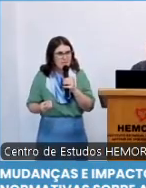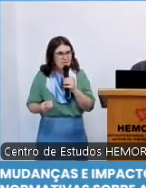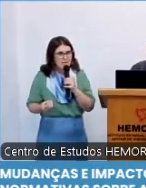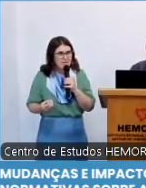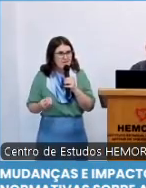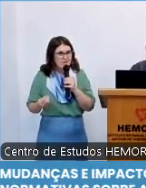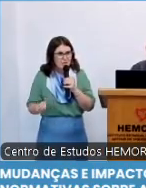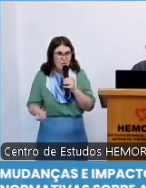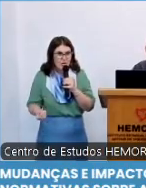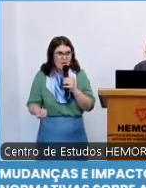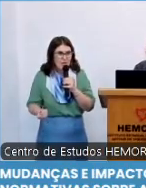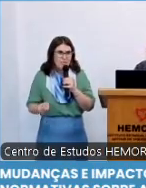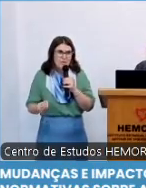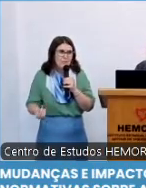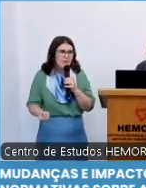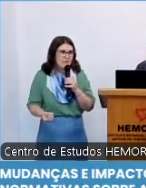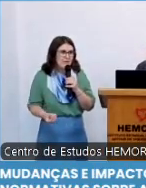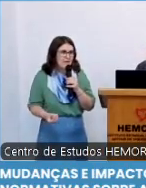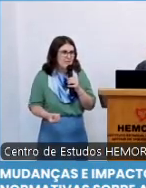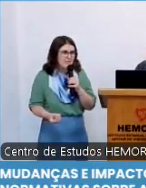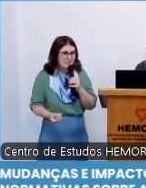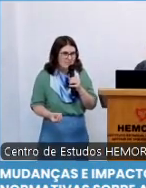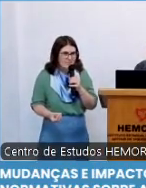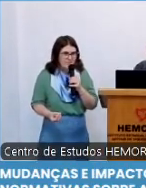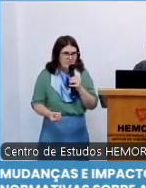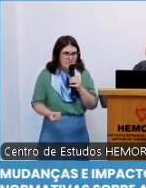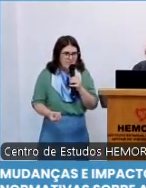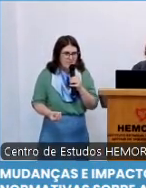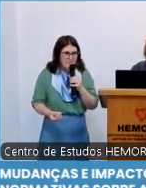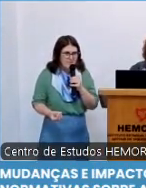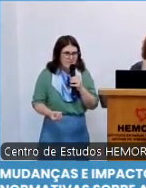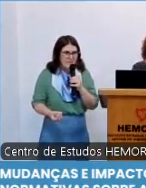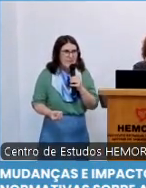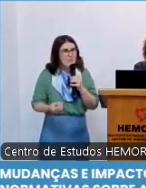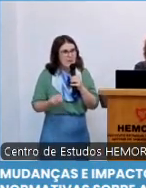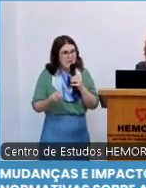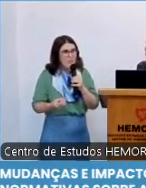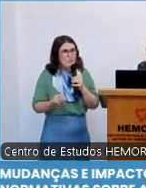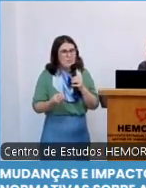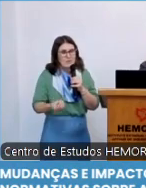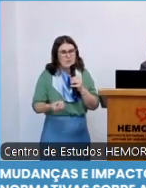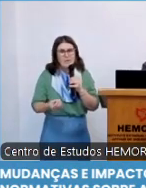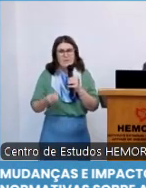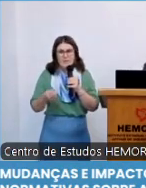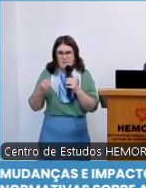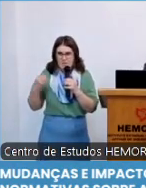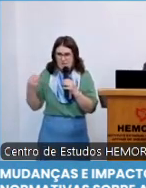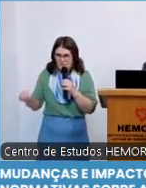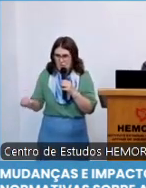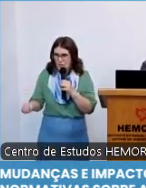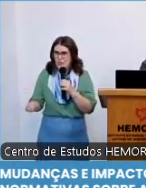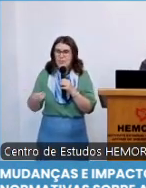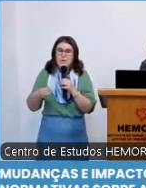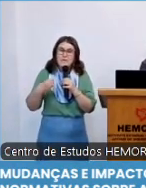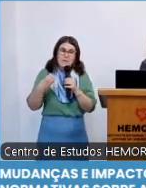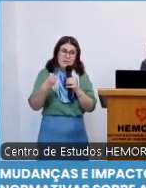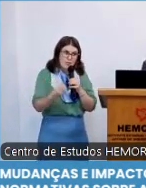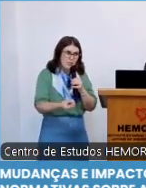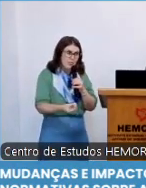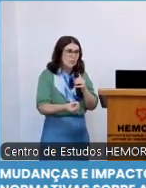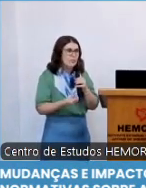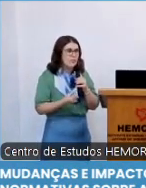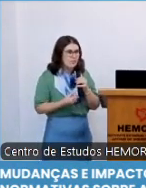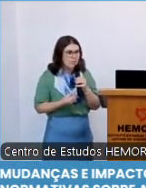CEP local não vai avaliar. Então, é algo também aí para as instituições